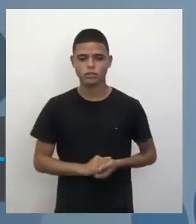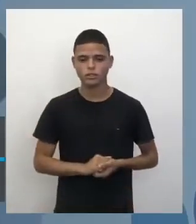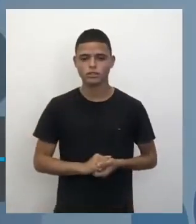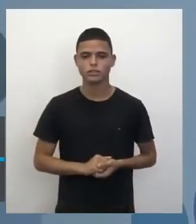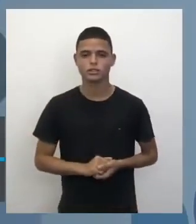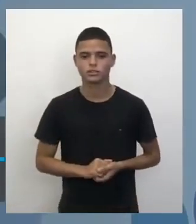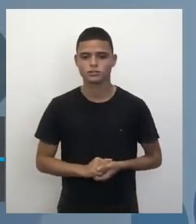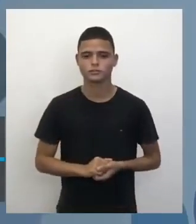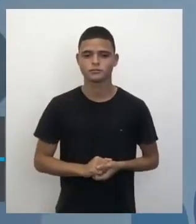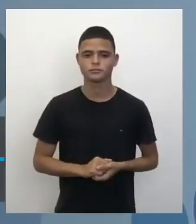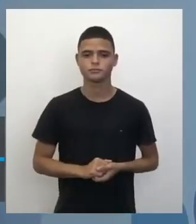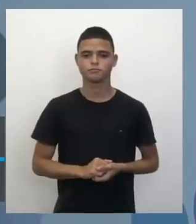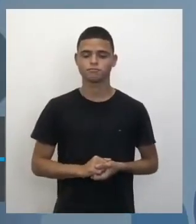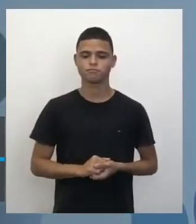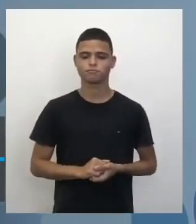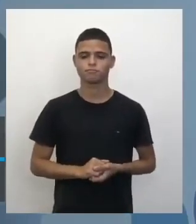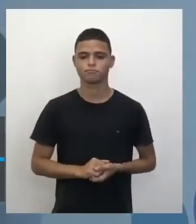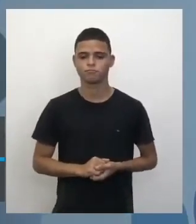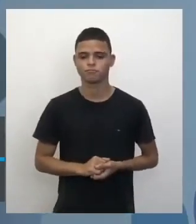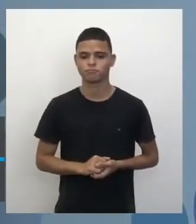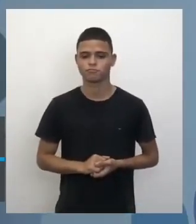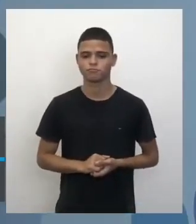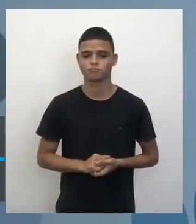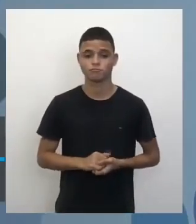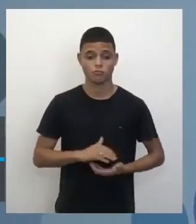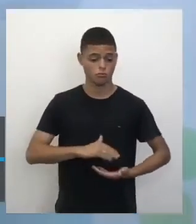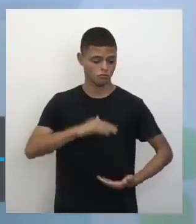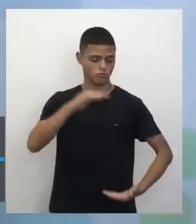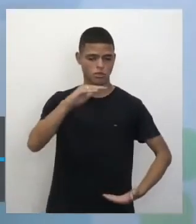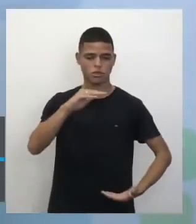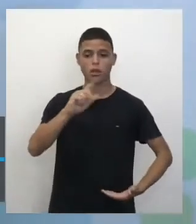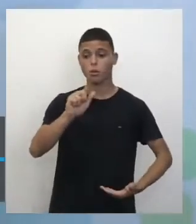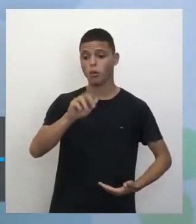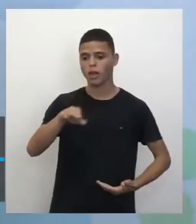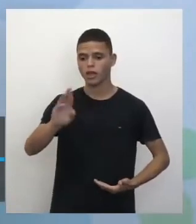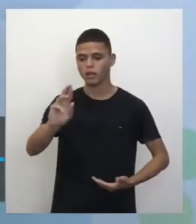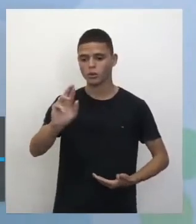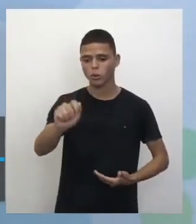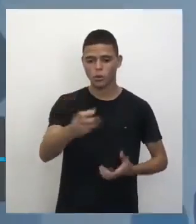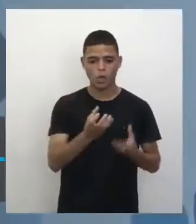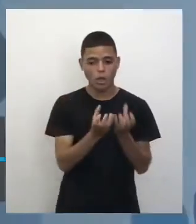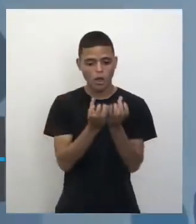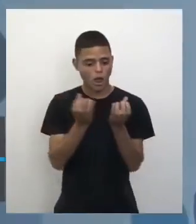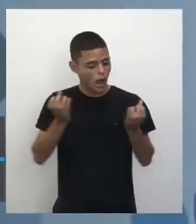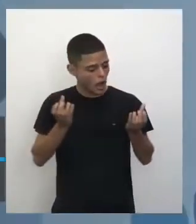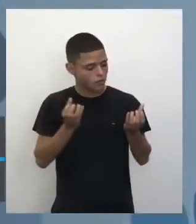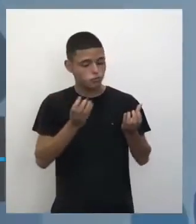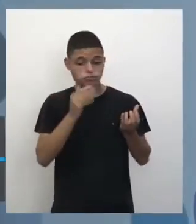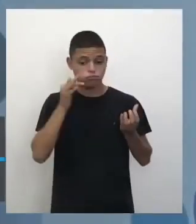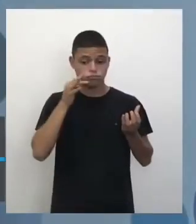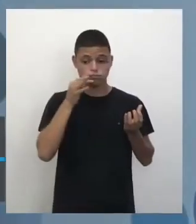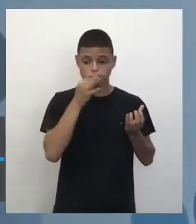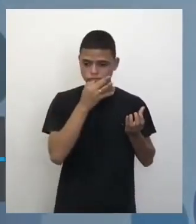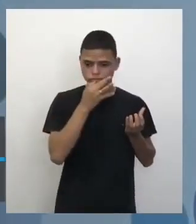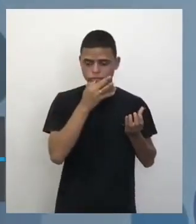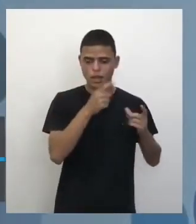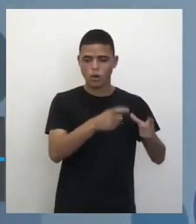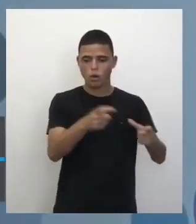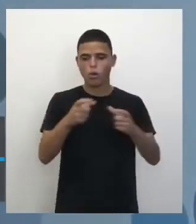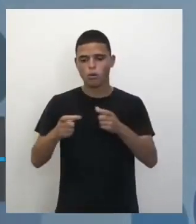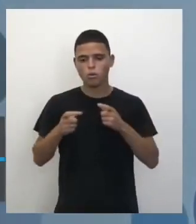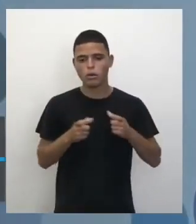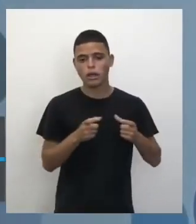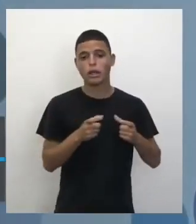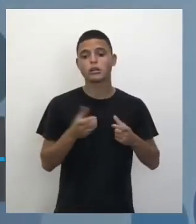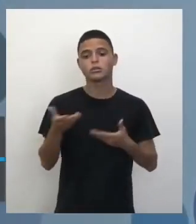pagando mexão pra gente, Não vamos fazer a tá. divulgação toda, viu? Nossa, é o salgadinho. Guarulhos, ó. É o dogão, o salgadinho. Falar de lugar é isso. Gente, eu